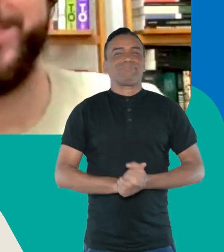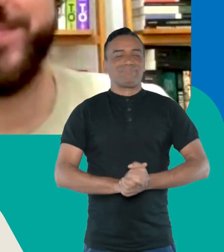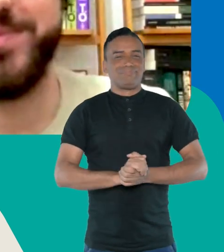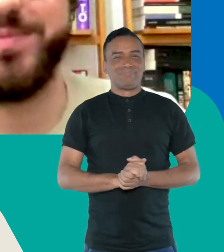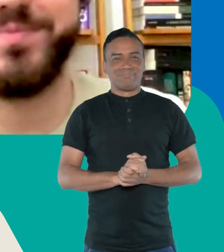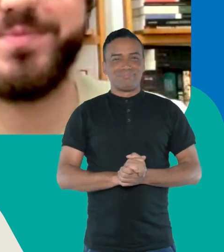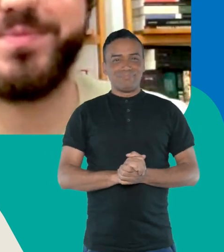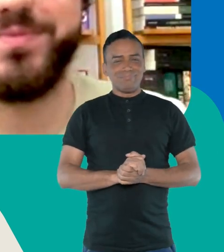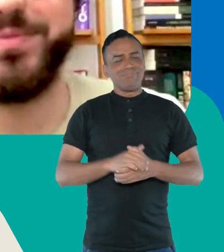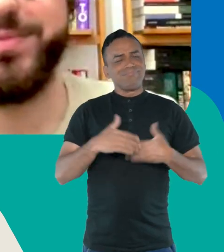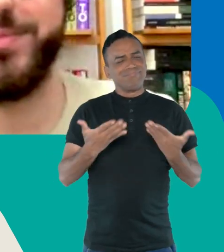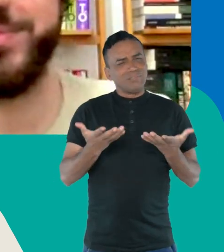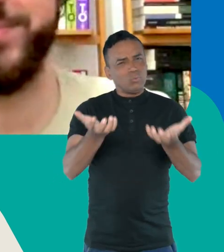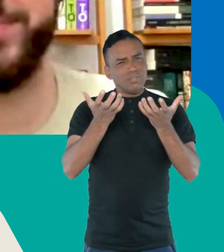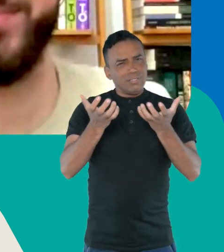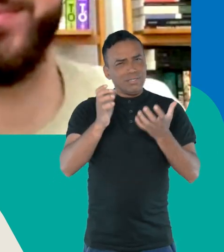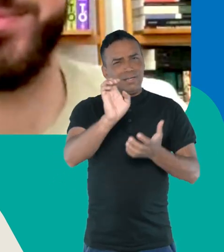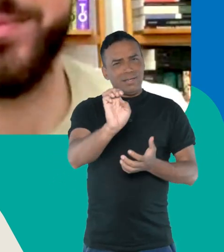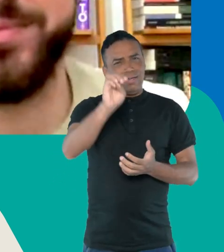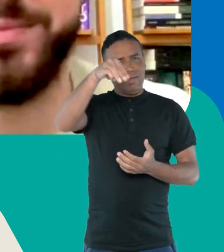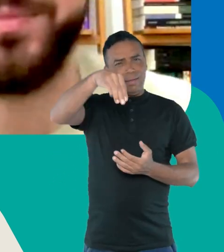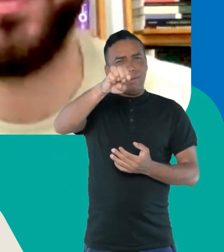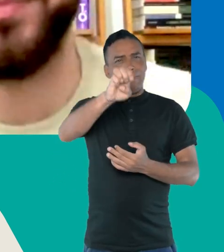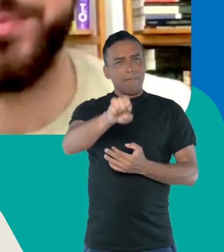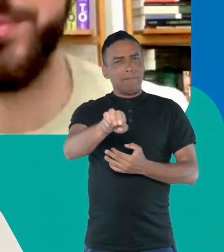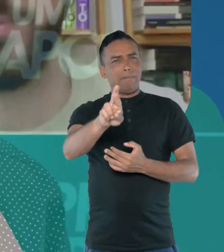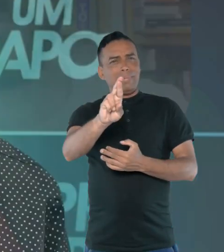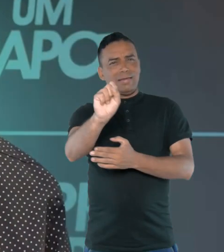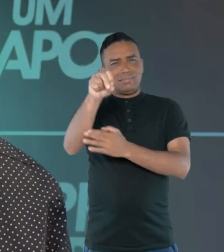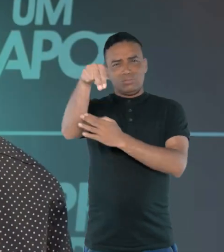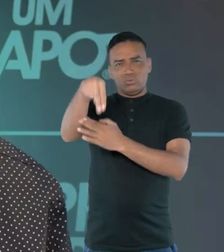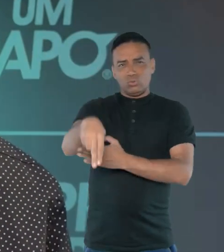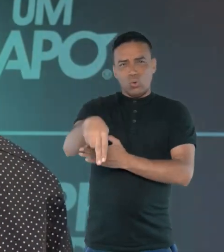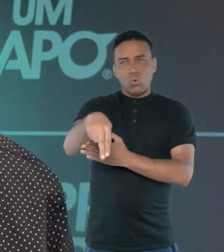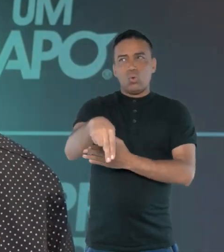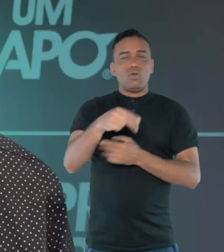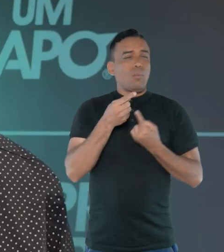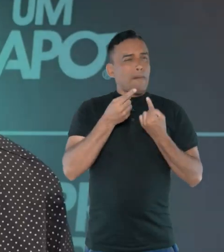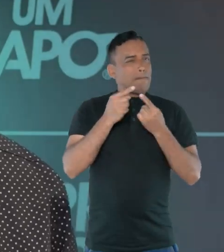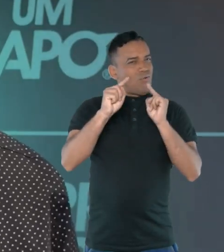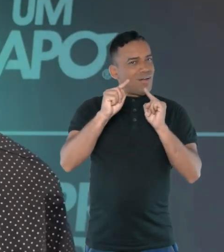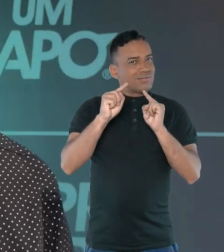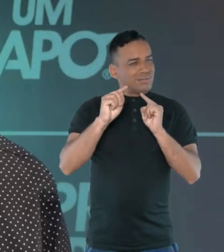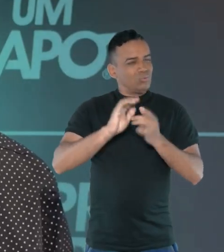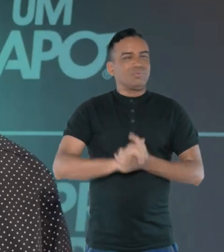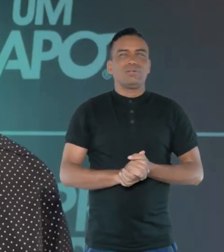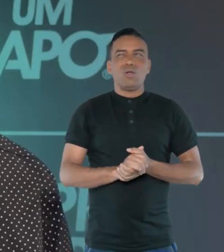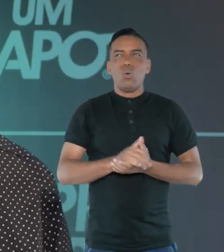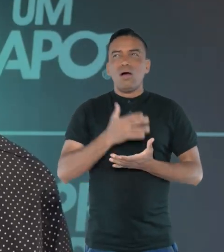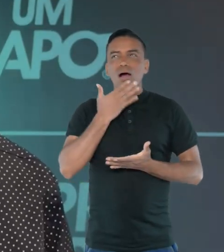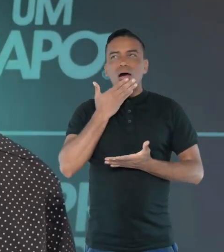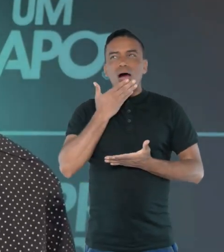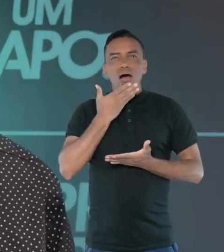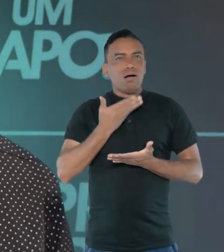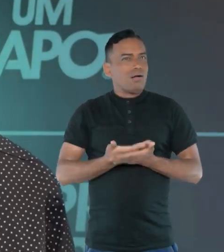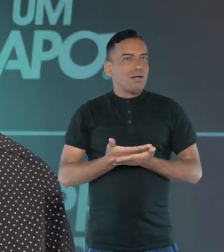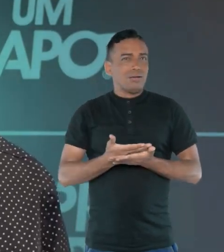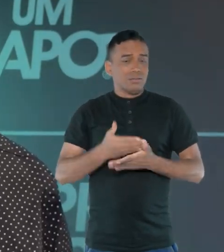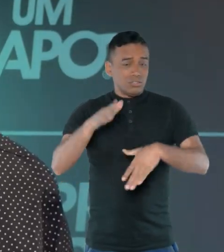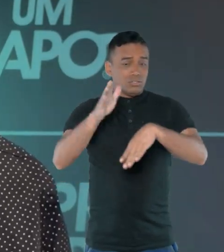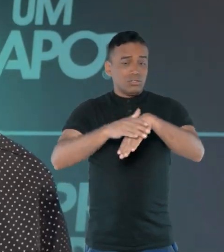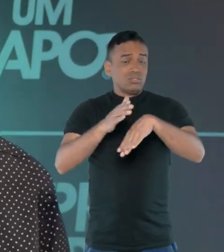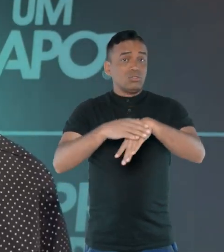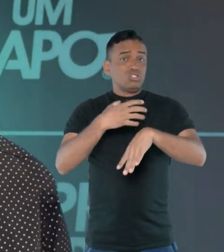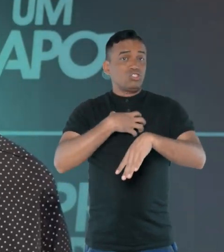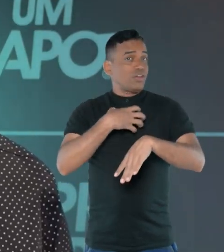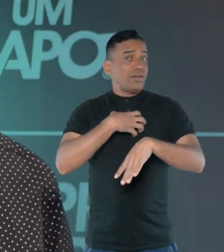Queria, Emerson, já começar com uma pequena provocação. Primeiro, assim, me impressiona muito a sua escrita, a maturidade